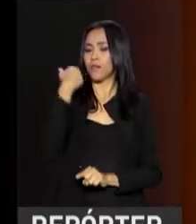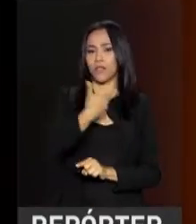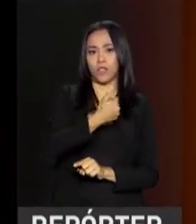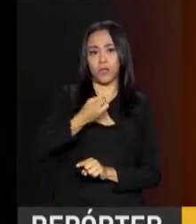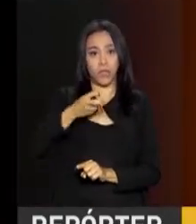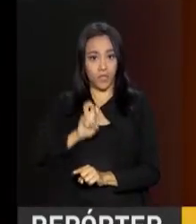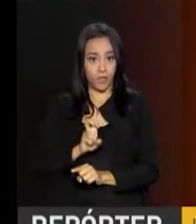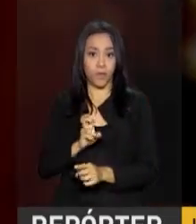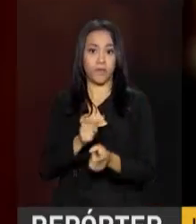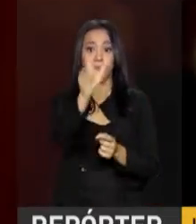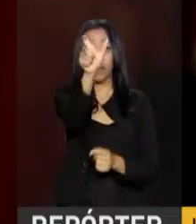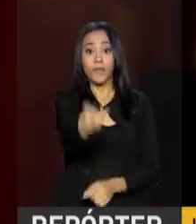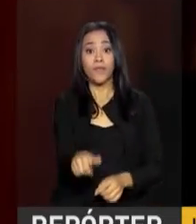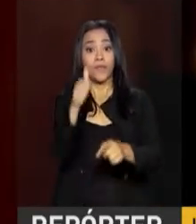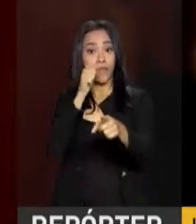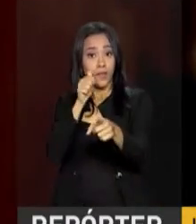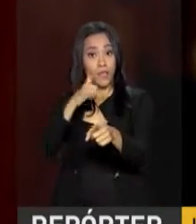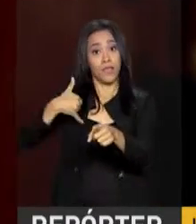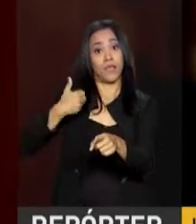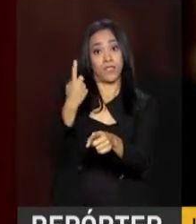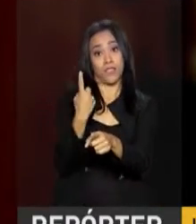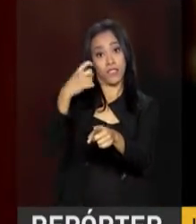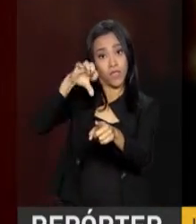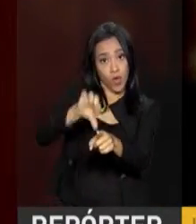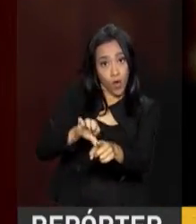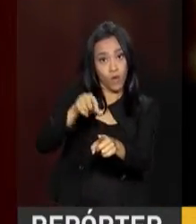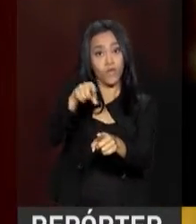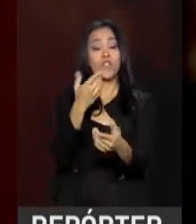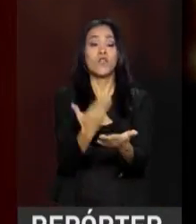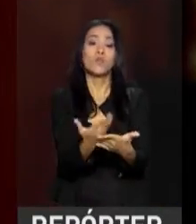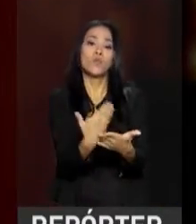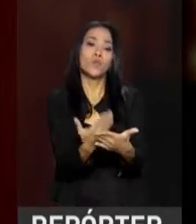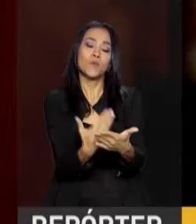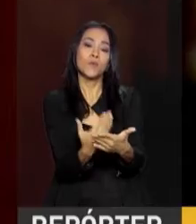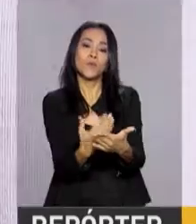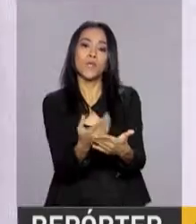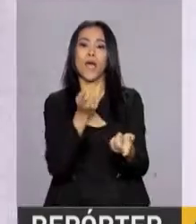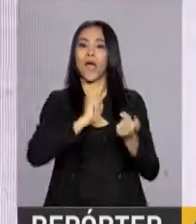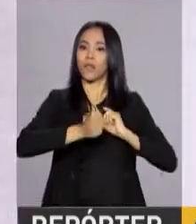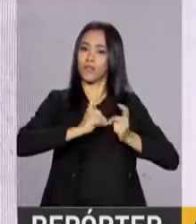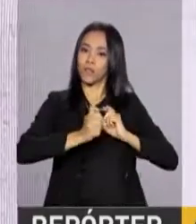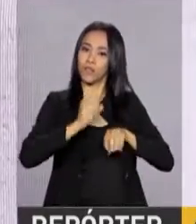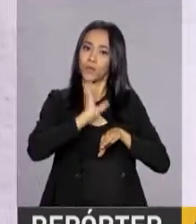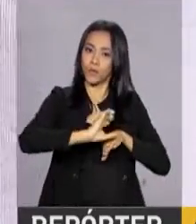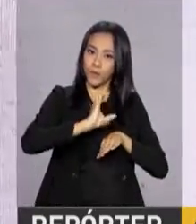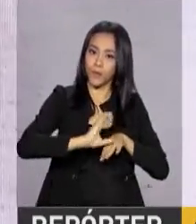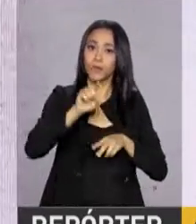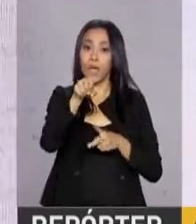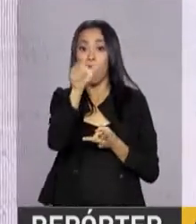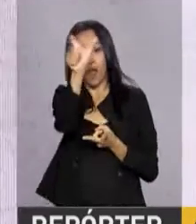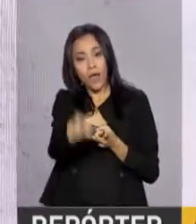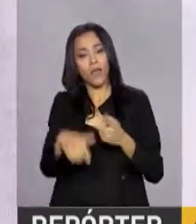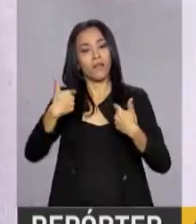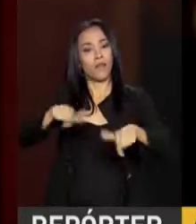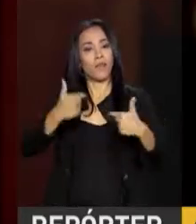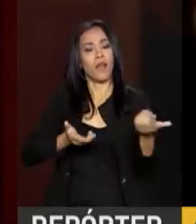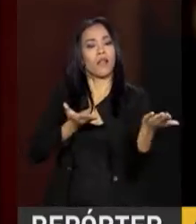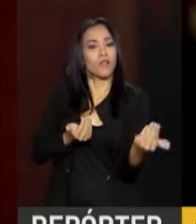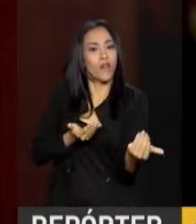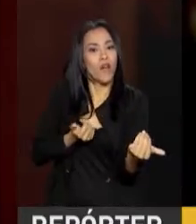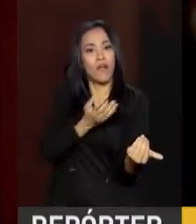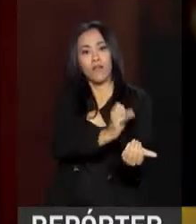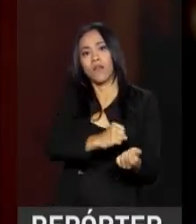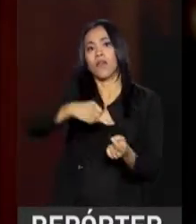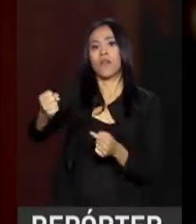tem 19 anos e cursa o primeiro ano da faculdade de administração trabalha como jovem aprendiz em uma